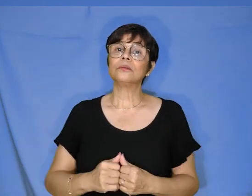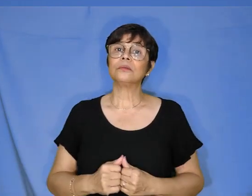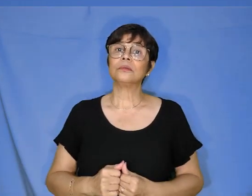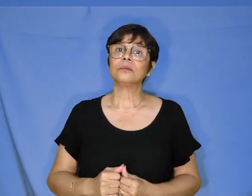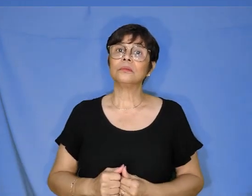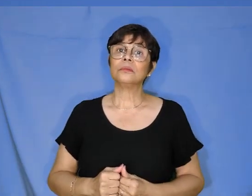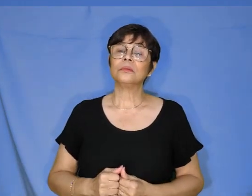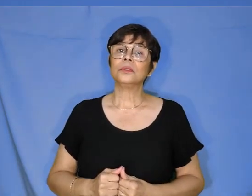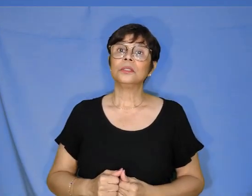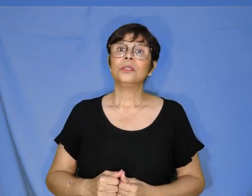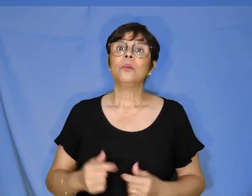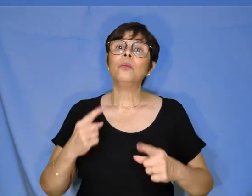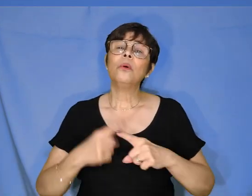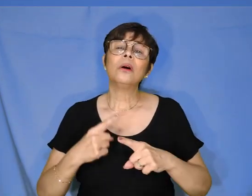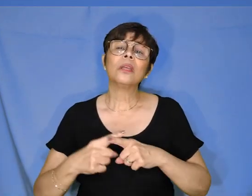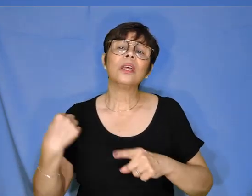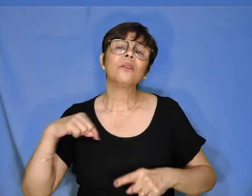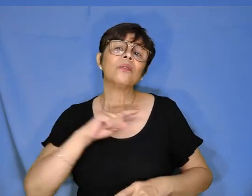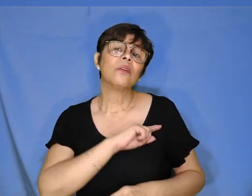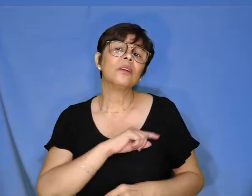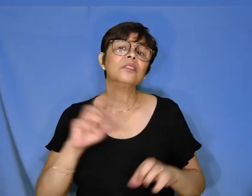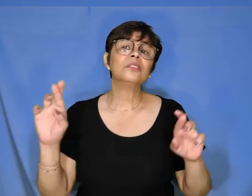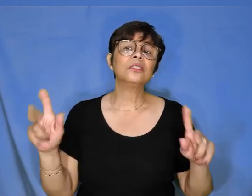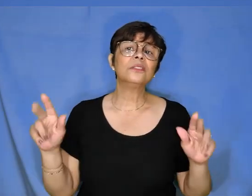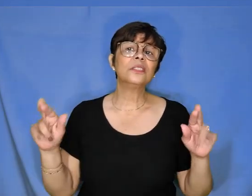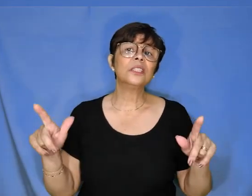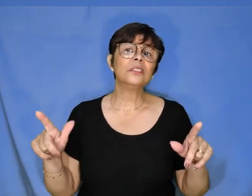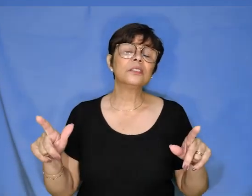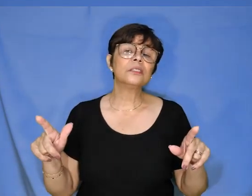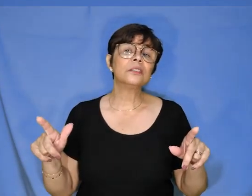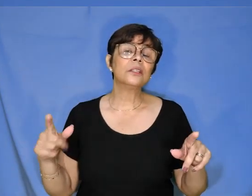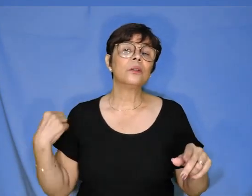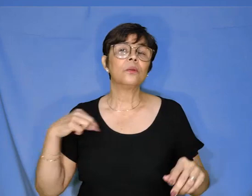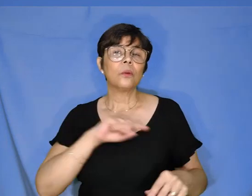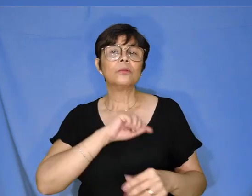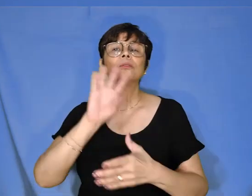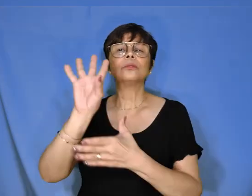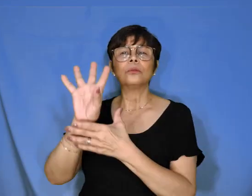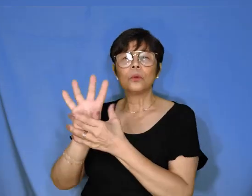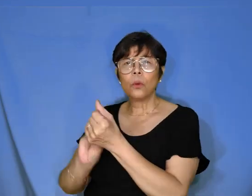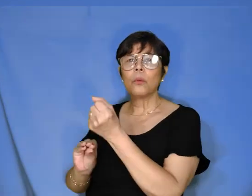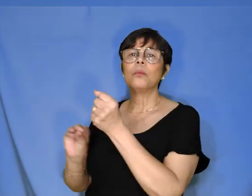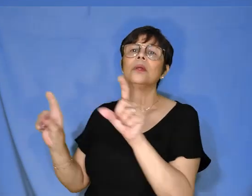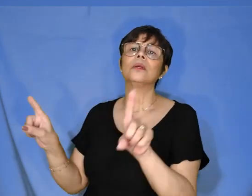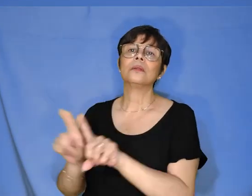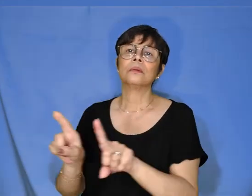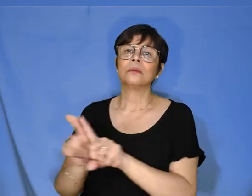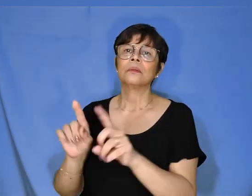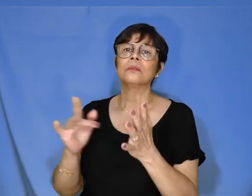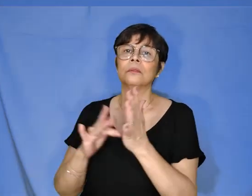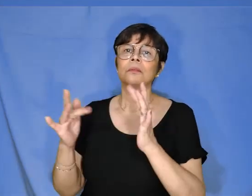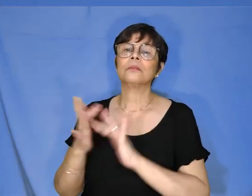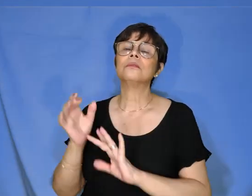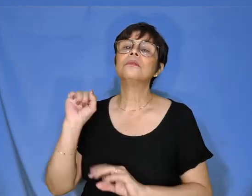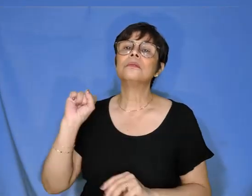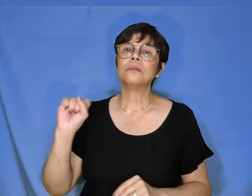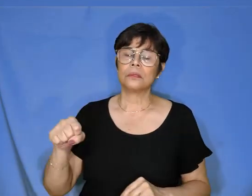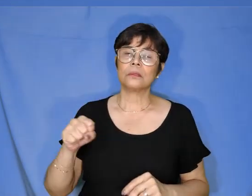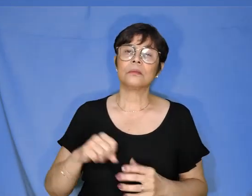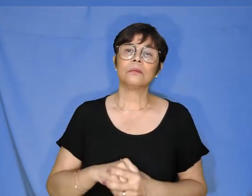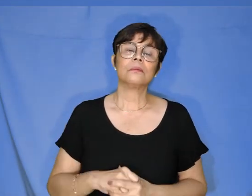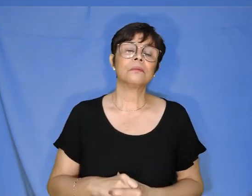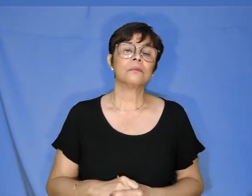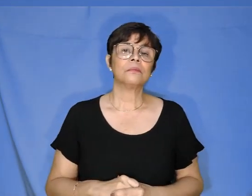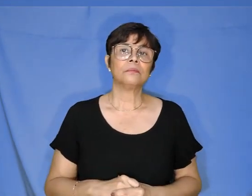Se o meu Senhor, o meu Deus, fez todas estas coisas, eu preciso imitá-lo. Muito